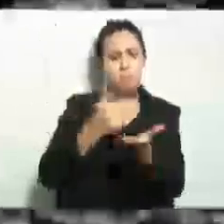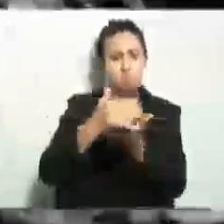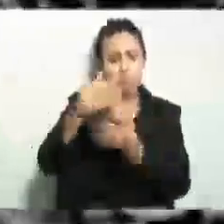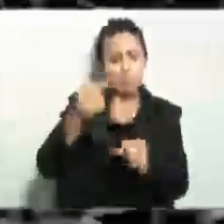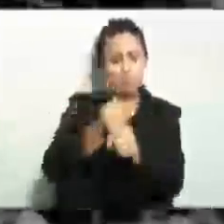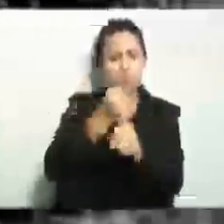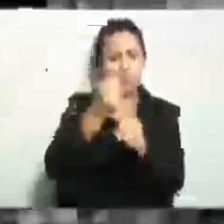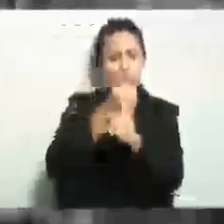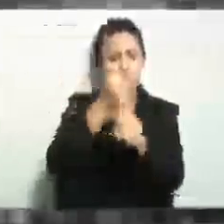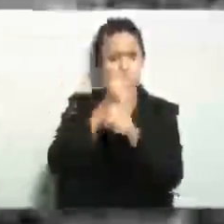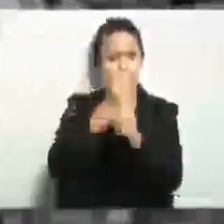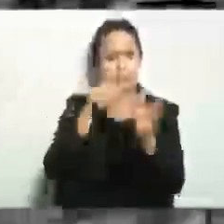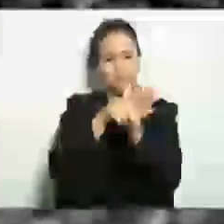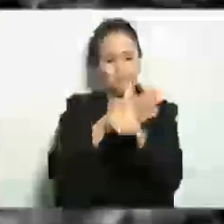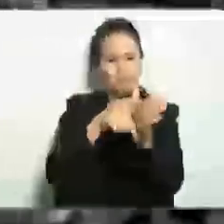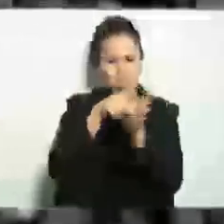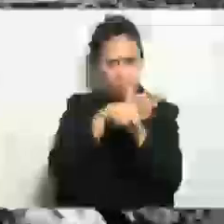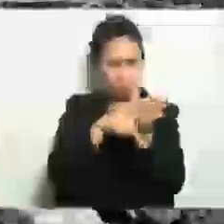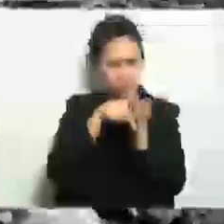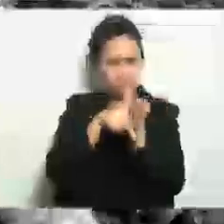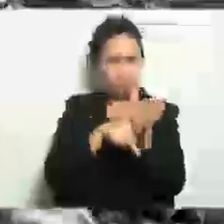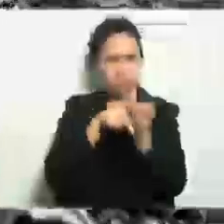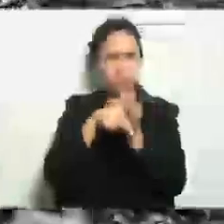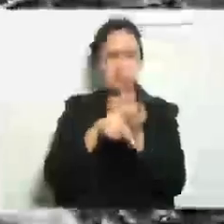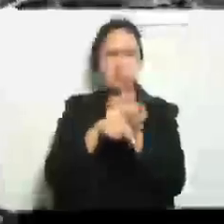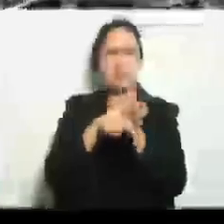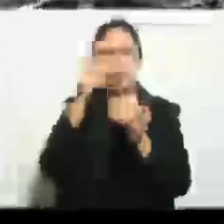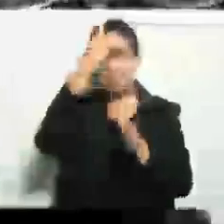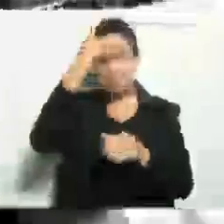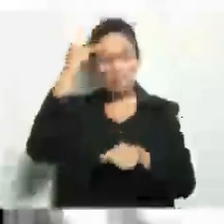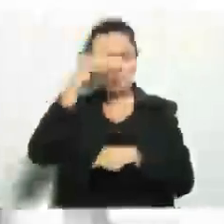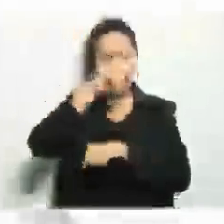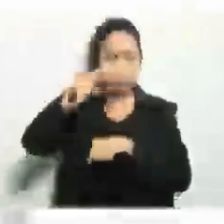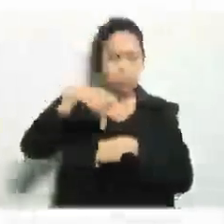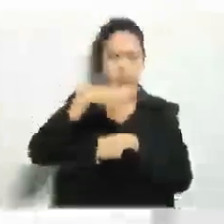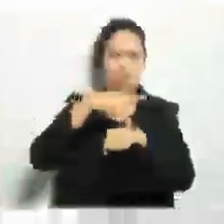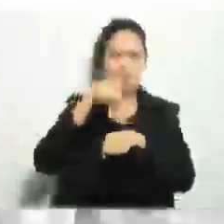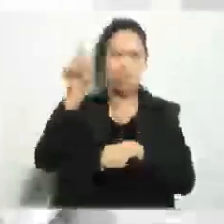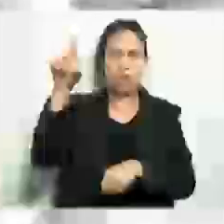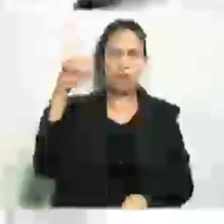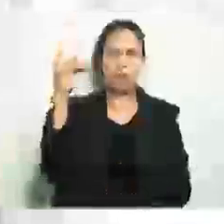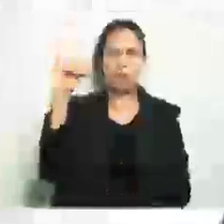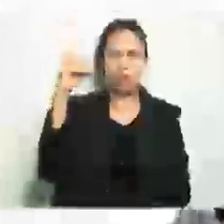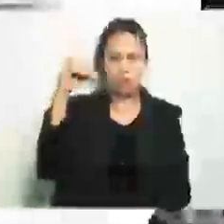Ferro Madeira-Mamoré, um projeto boliviano que começou a tomar forma em